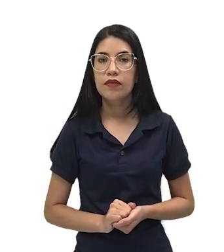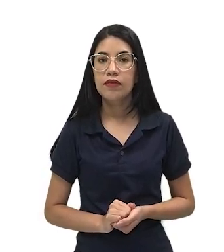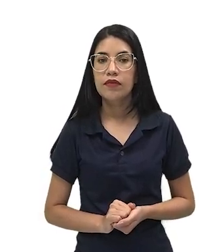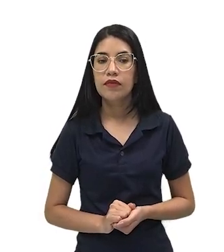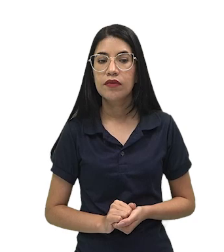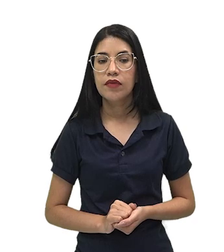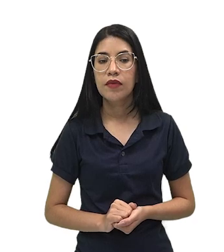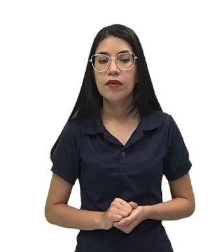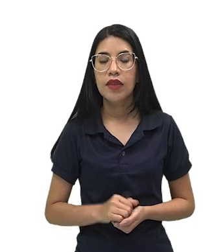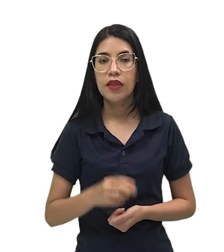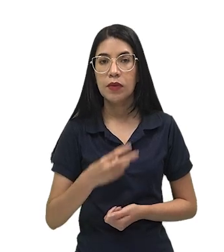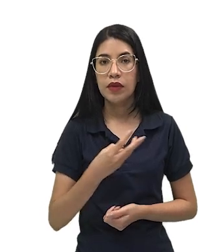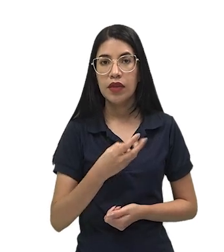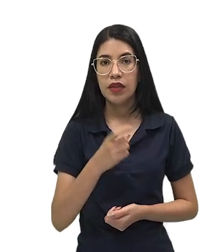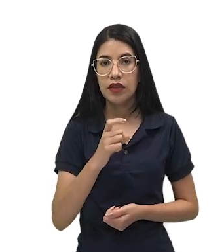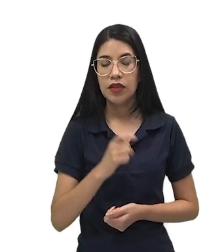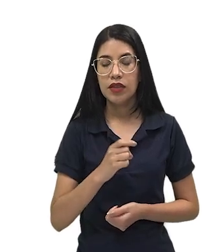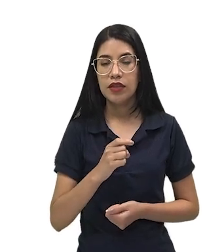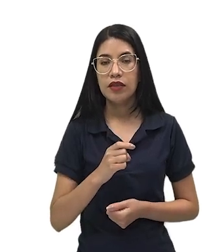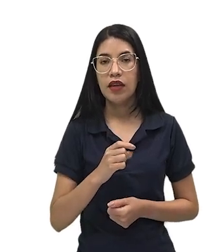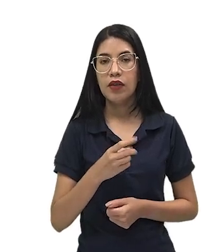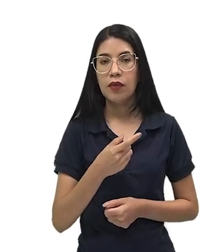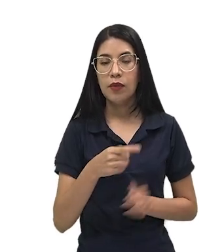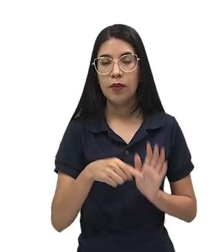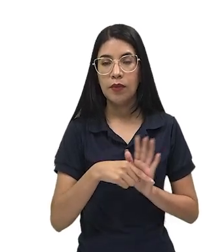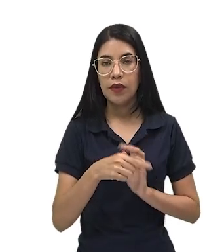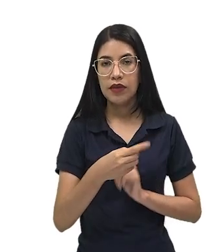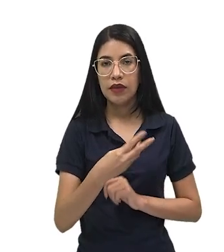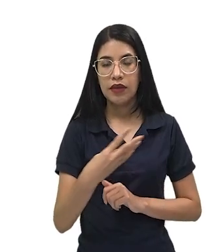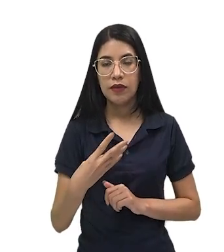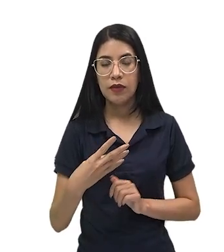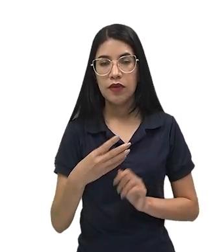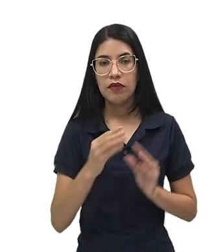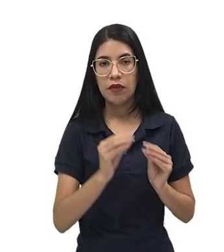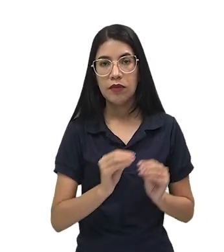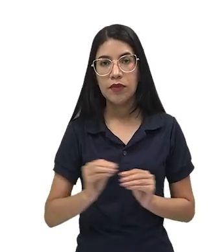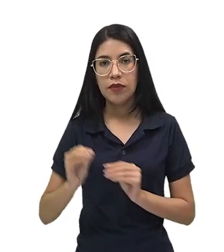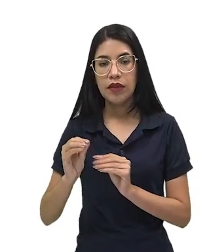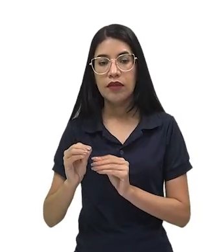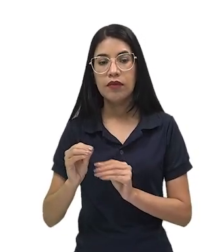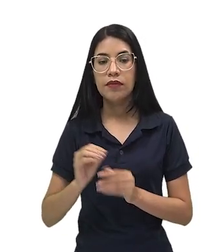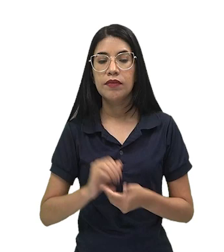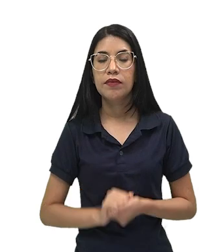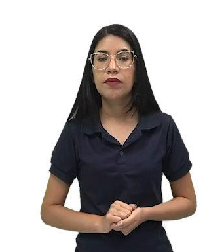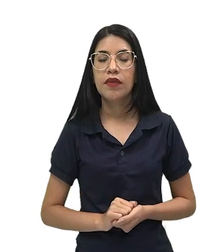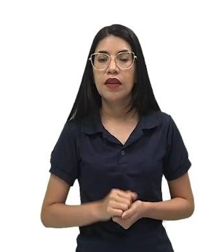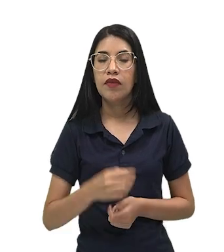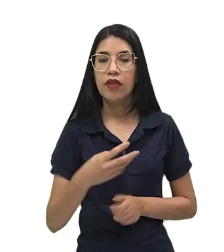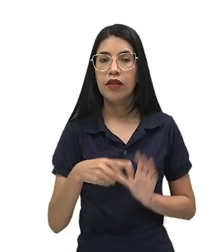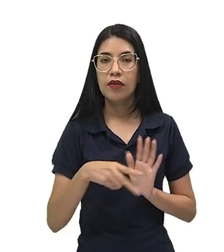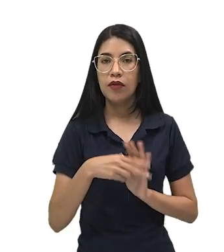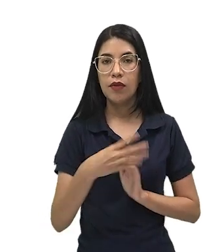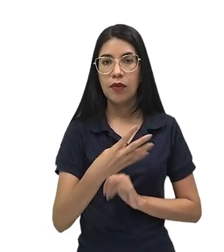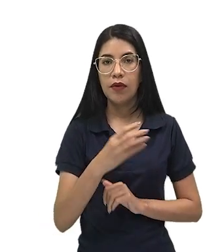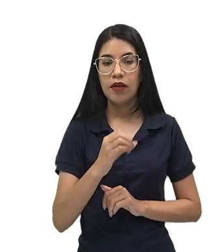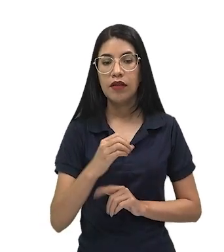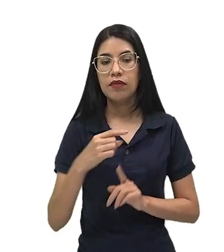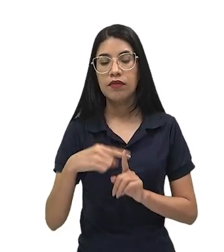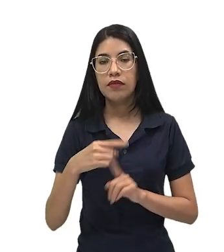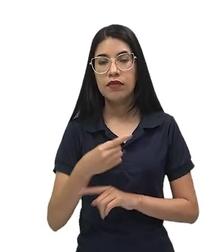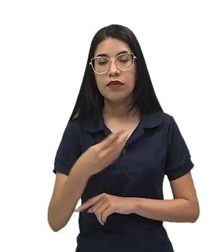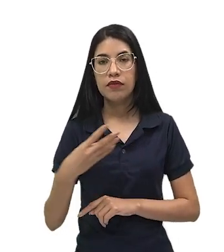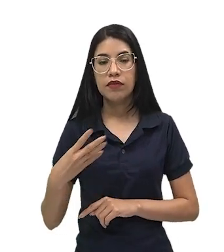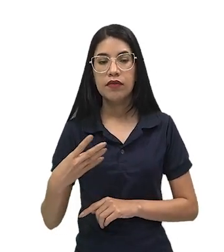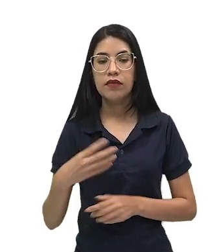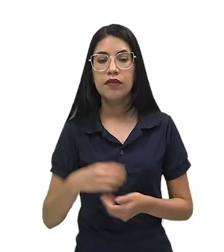esse menos 14 vai passar para o outro lado somando, né, que ele vai com o inverso. Então, eu vou ter 3x igual